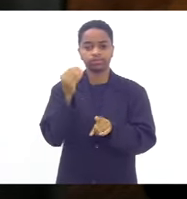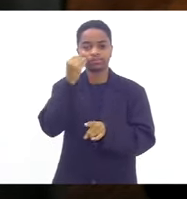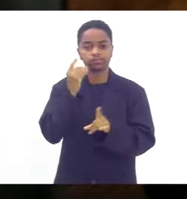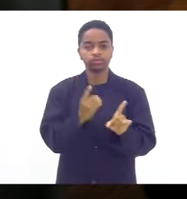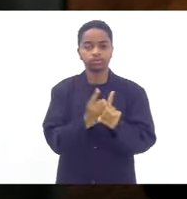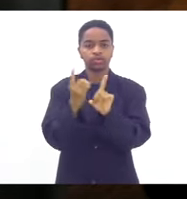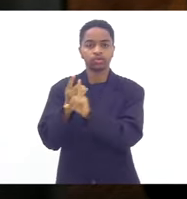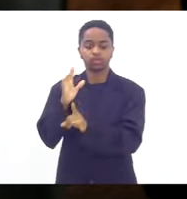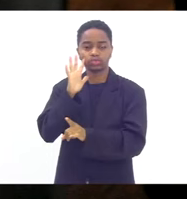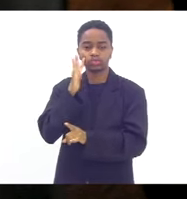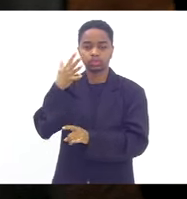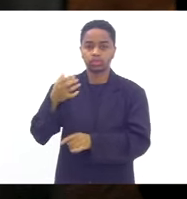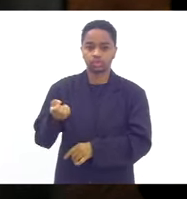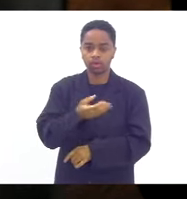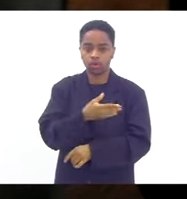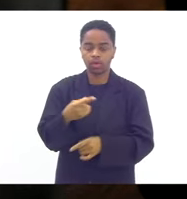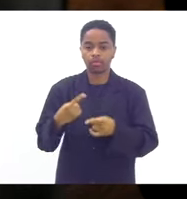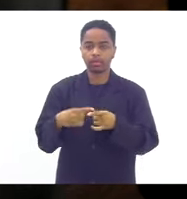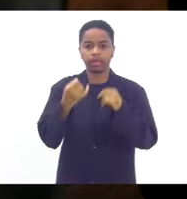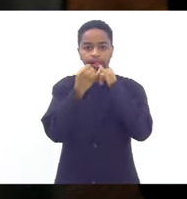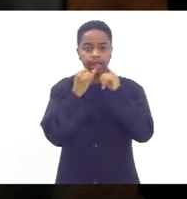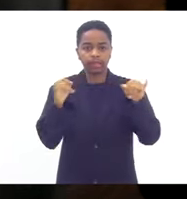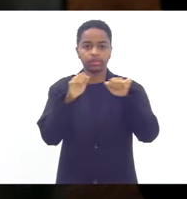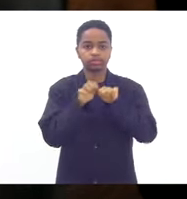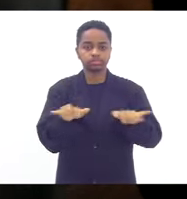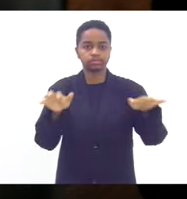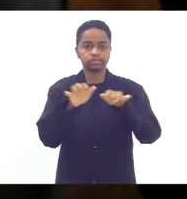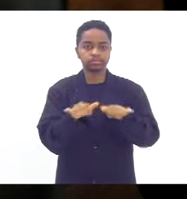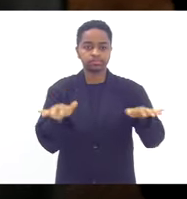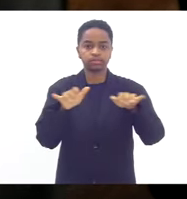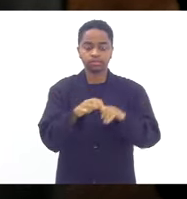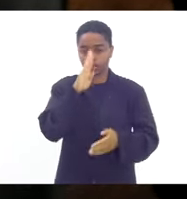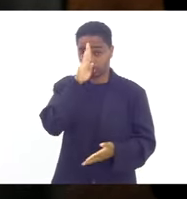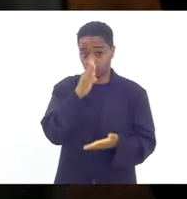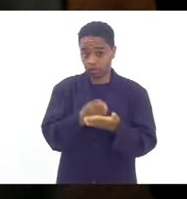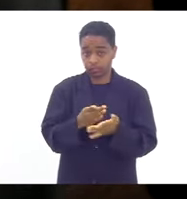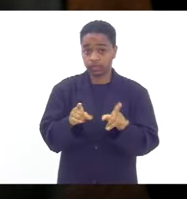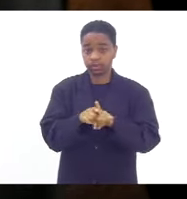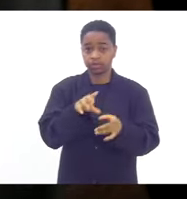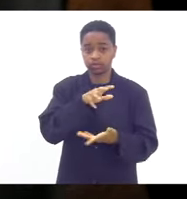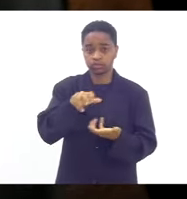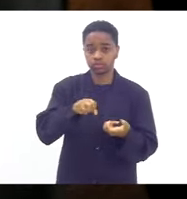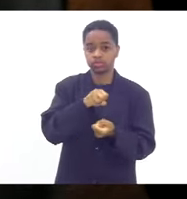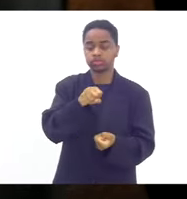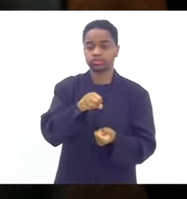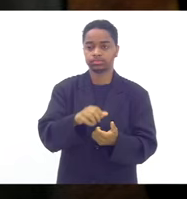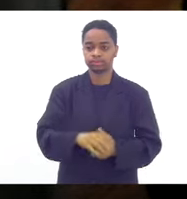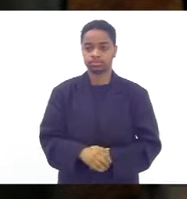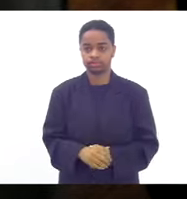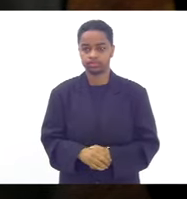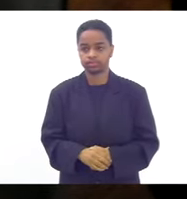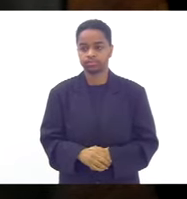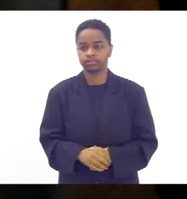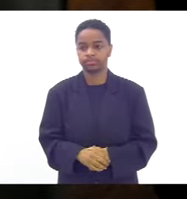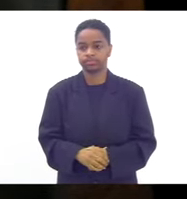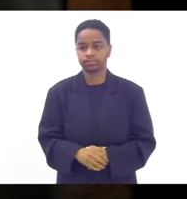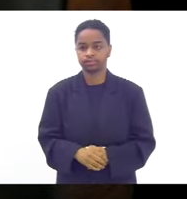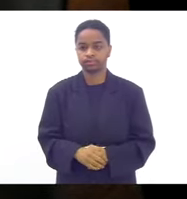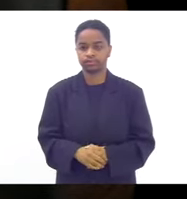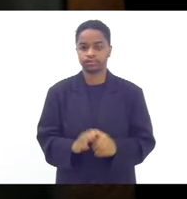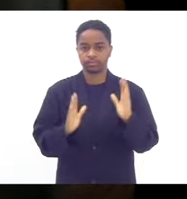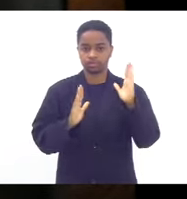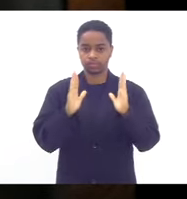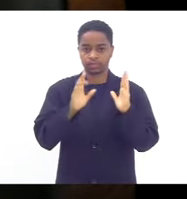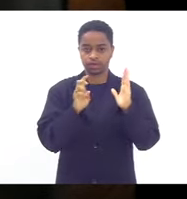soluções para que a energia chegue a todos com mais confiabilidade e sustentabilidade. Nos últimos